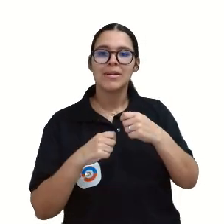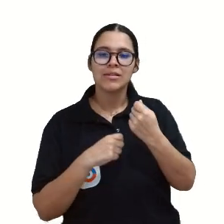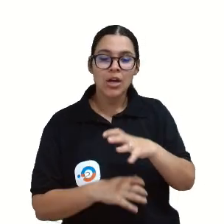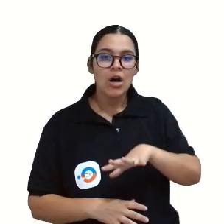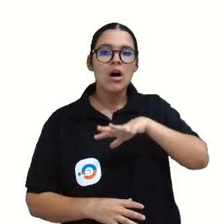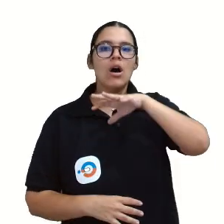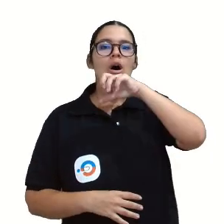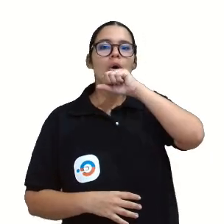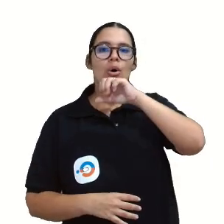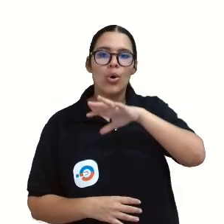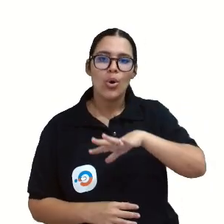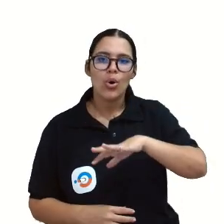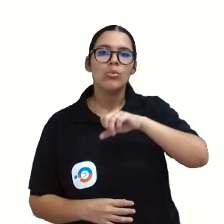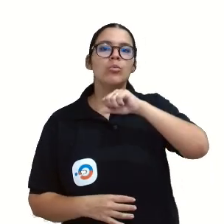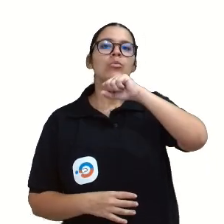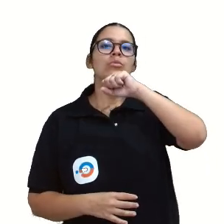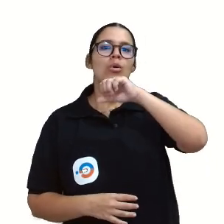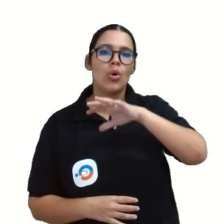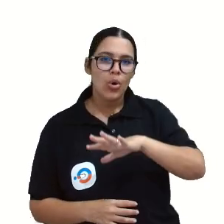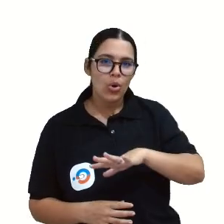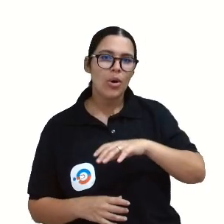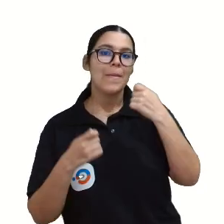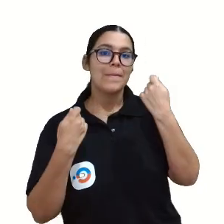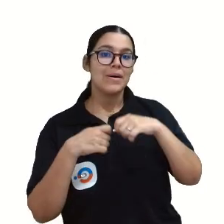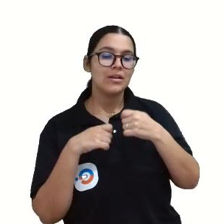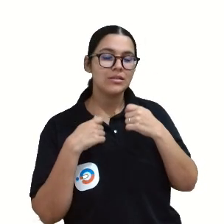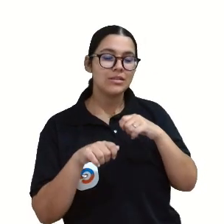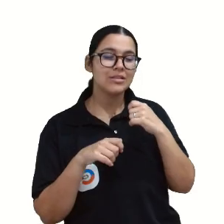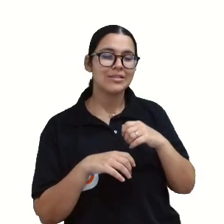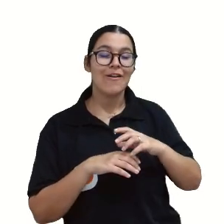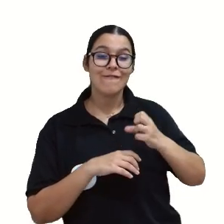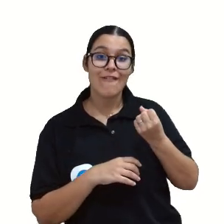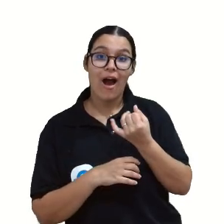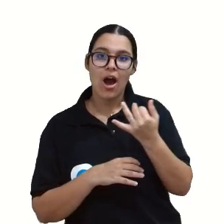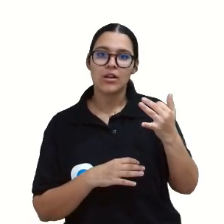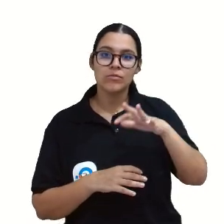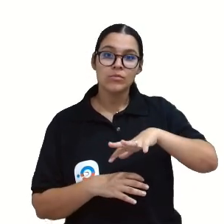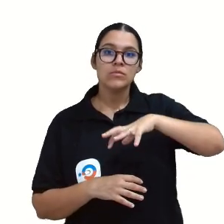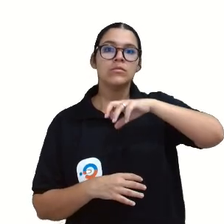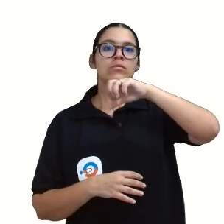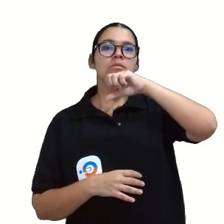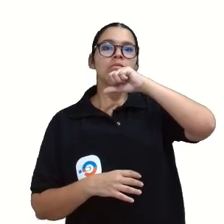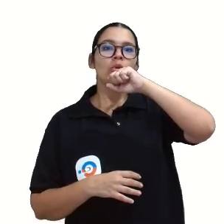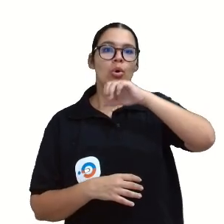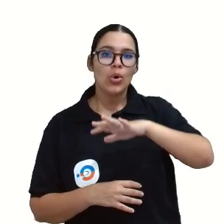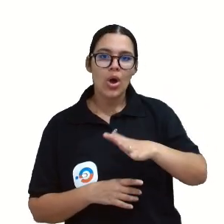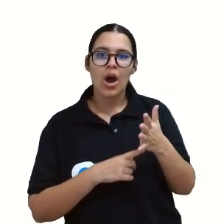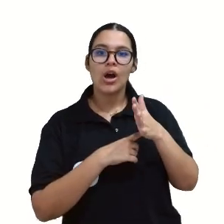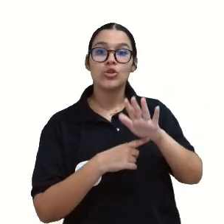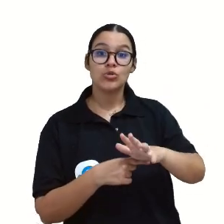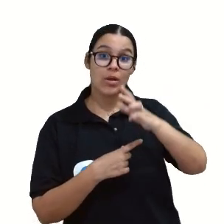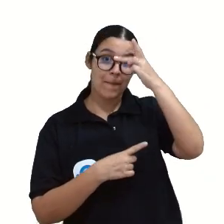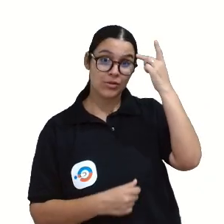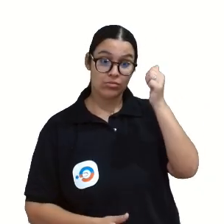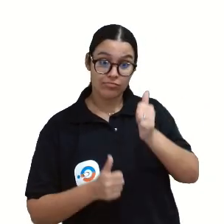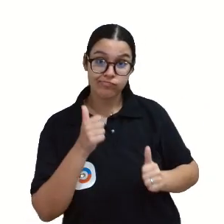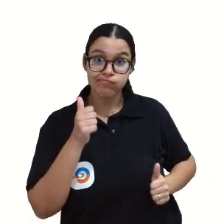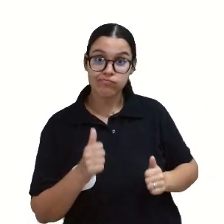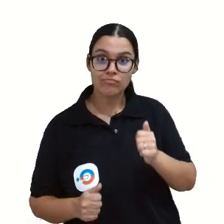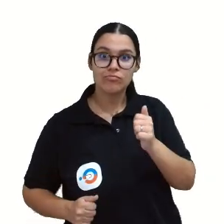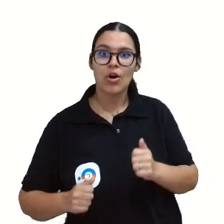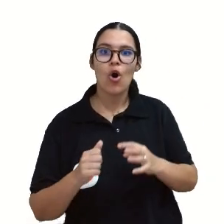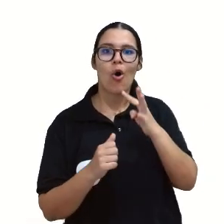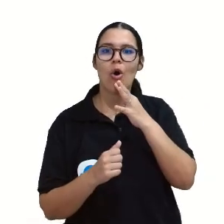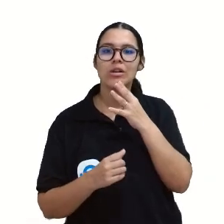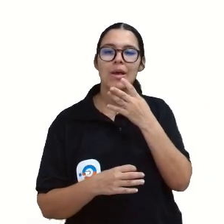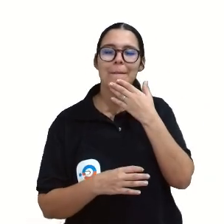em numerosas fortes e prolongadas expirações, o que faz o corredor se conhecer melhor em atividade,